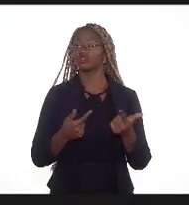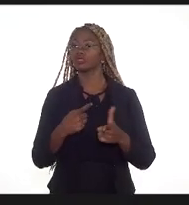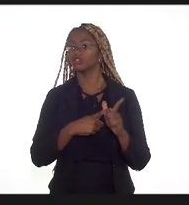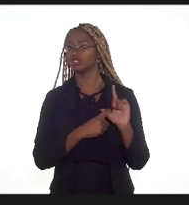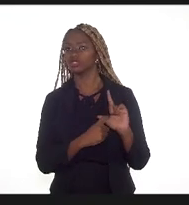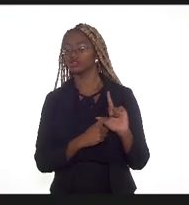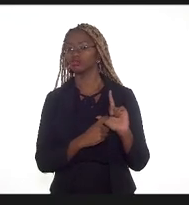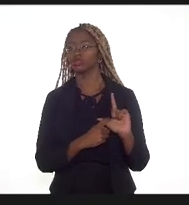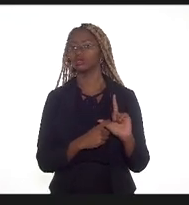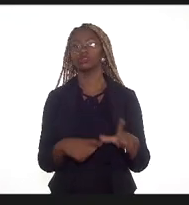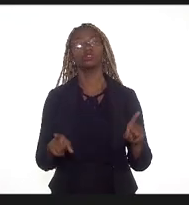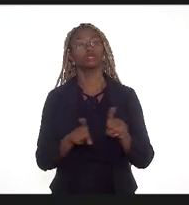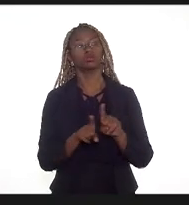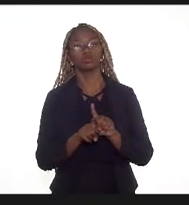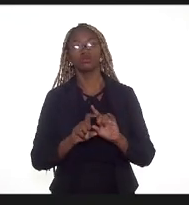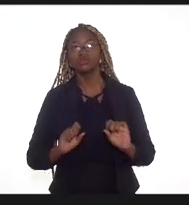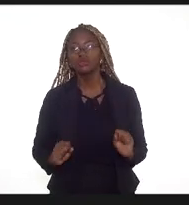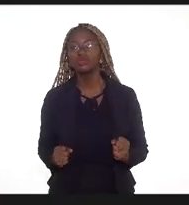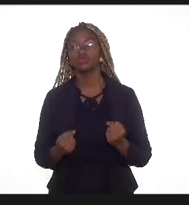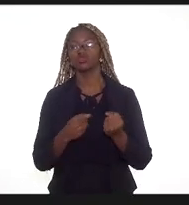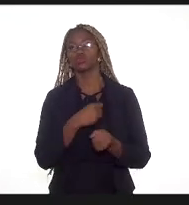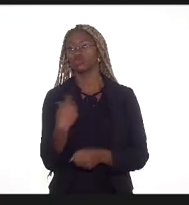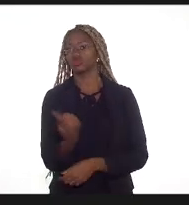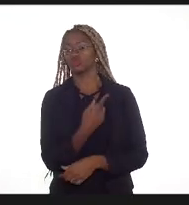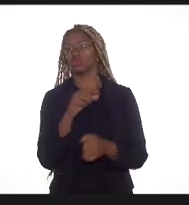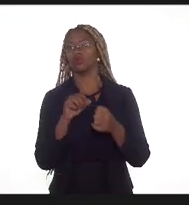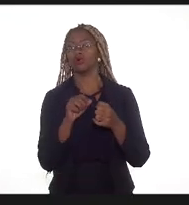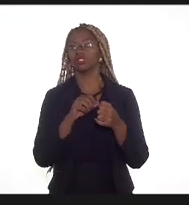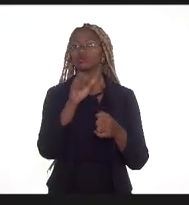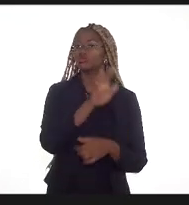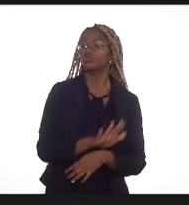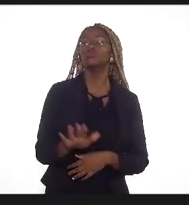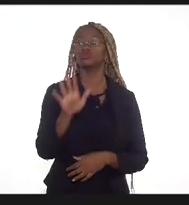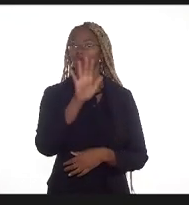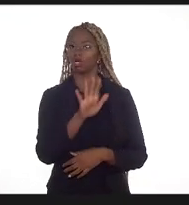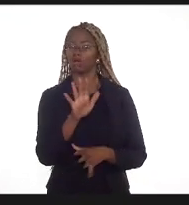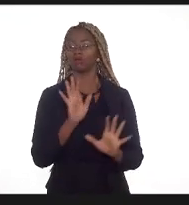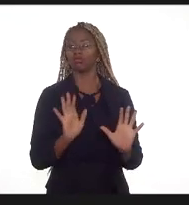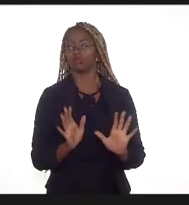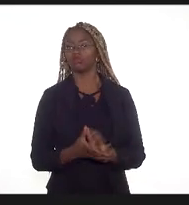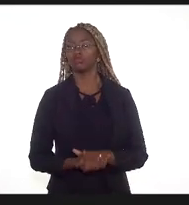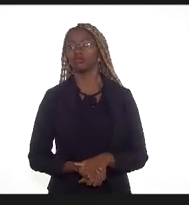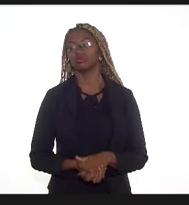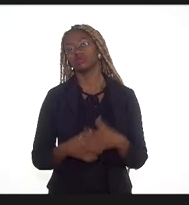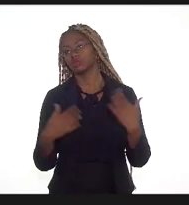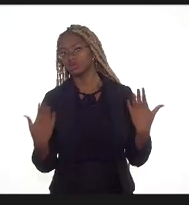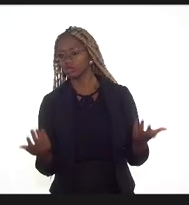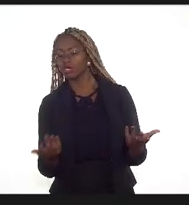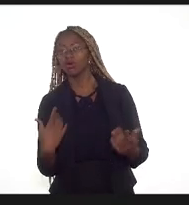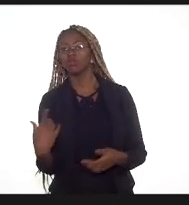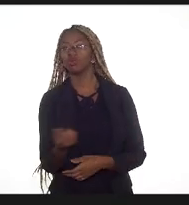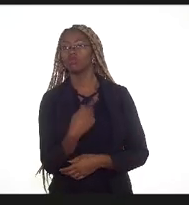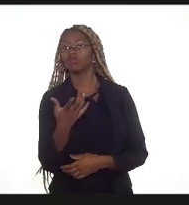além dos esforços que nós estamos fazendo como um todo. Nós